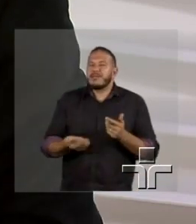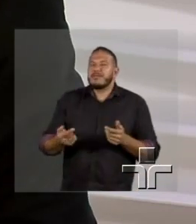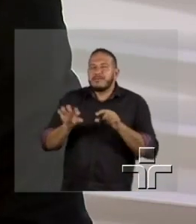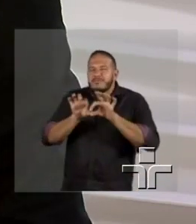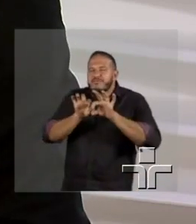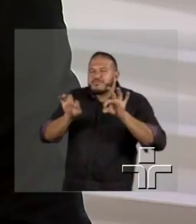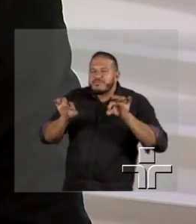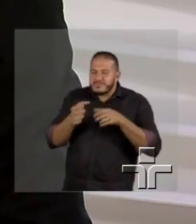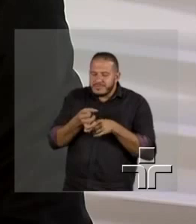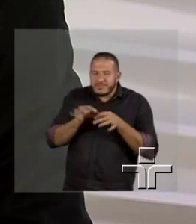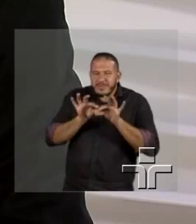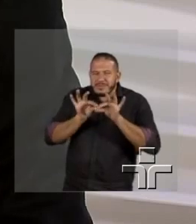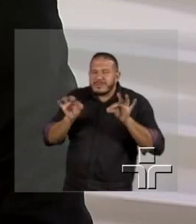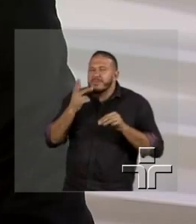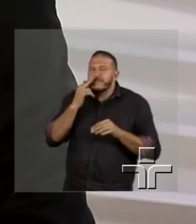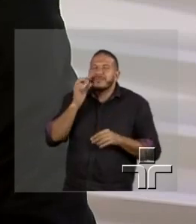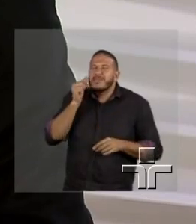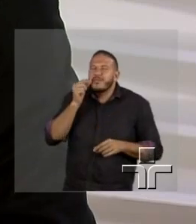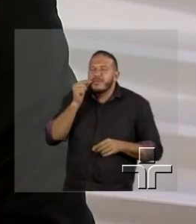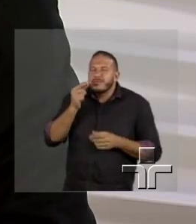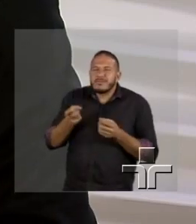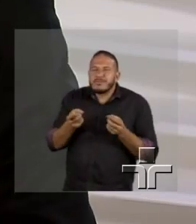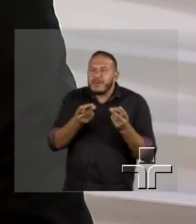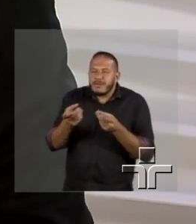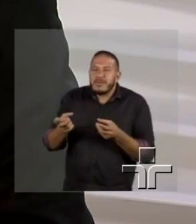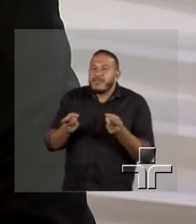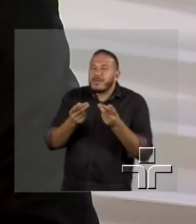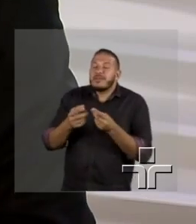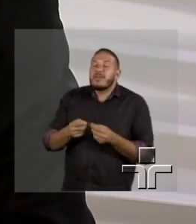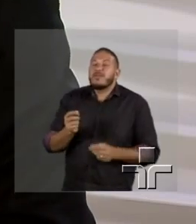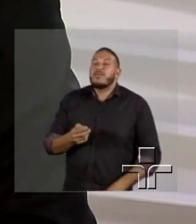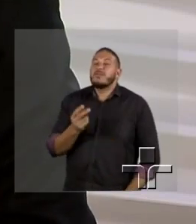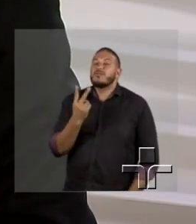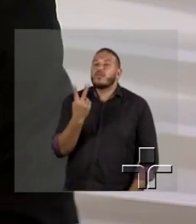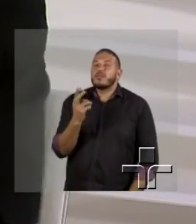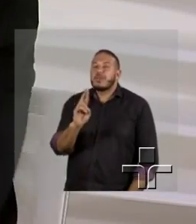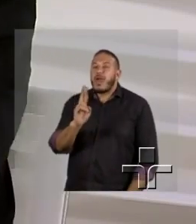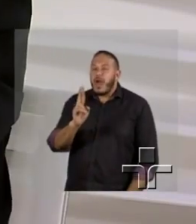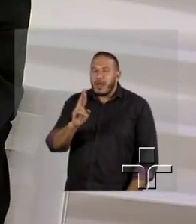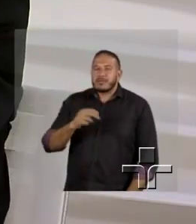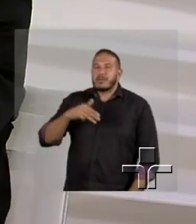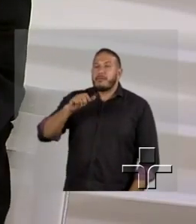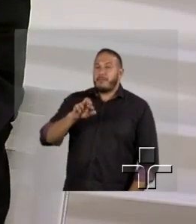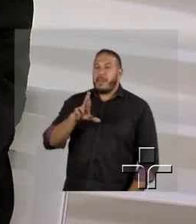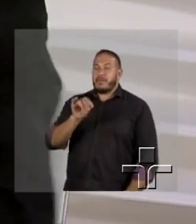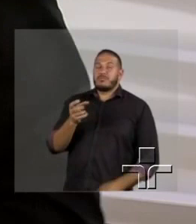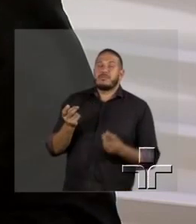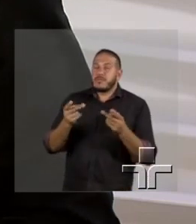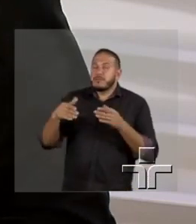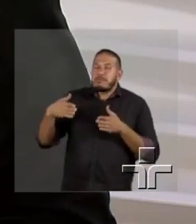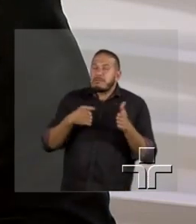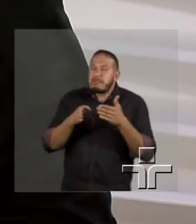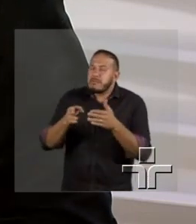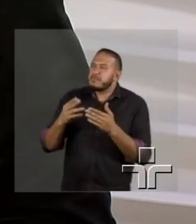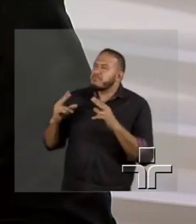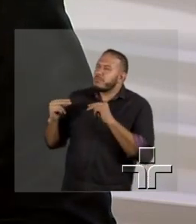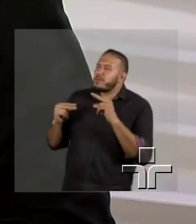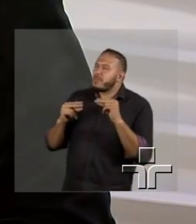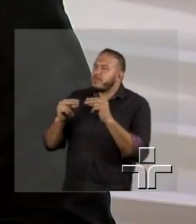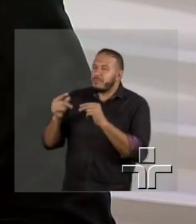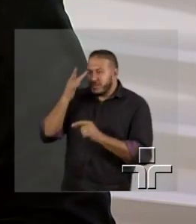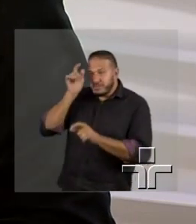seu gabinete no Palácio Planalto, aliás, foi a primeira vez que eu entrei no Palácio Planalto, e o senhor me falava das suas